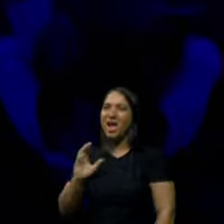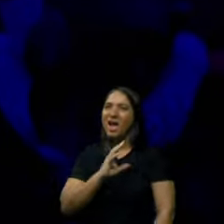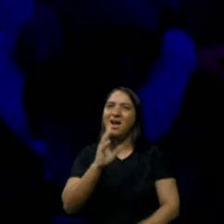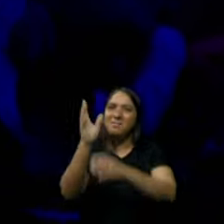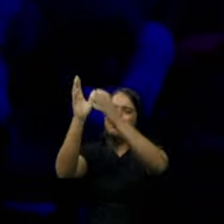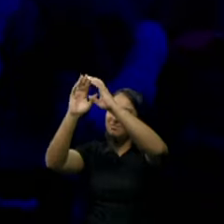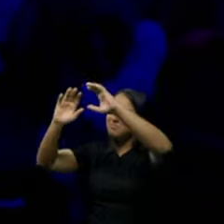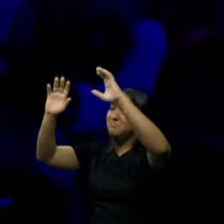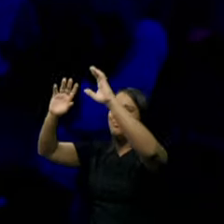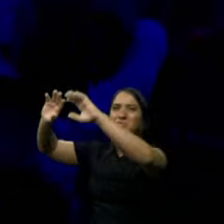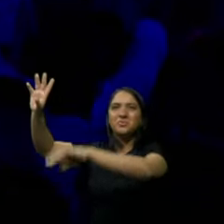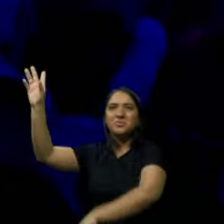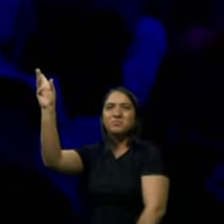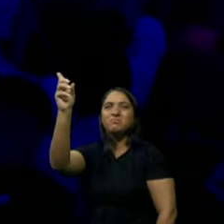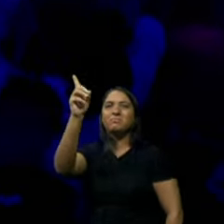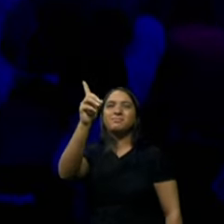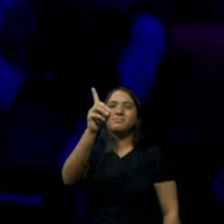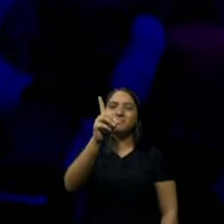E aí